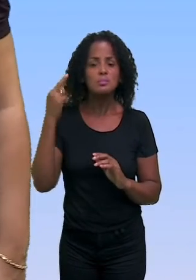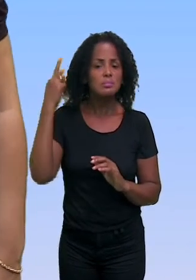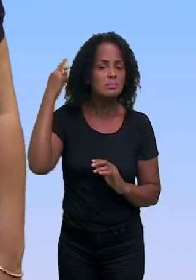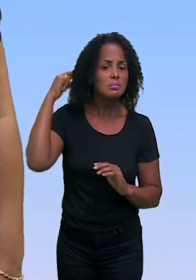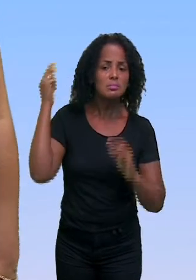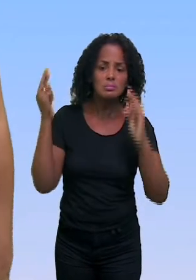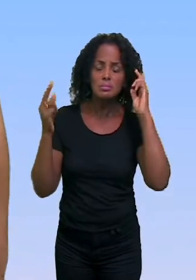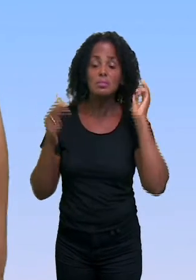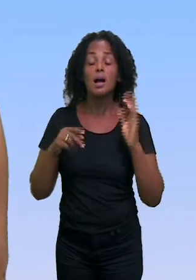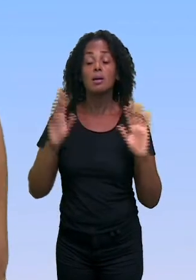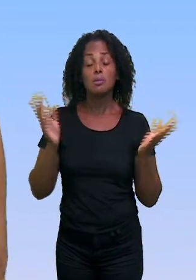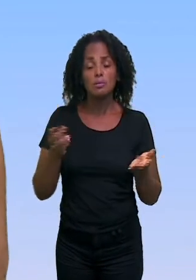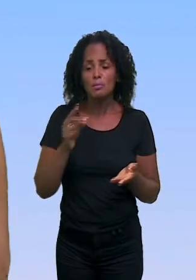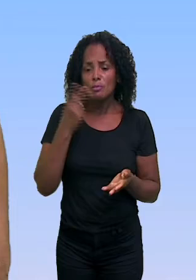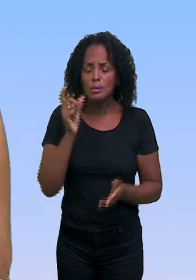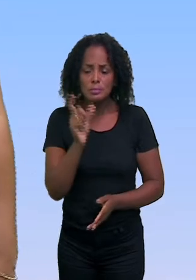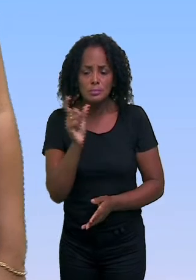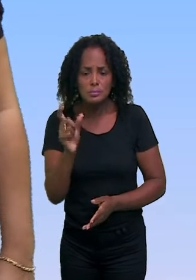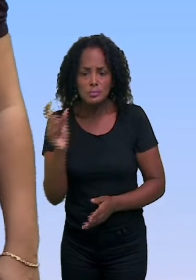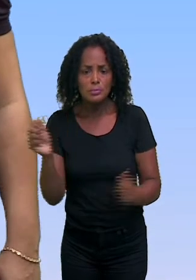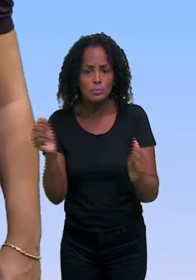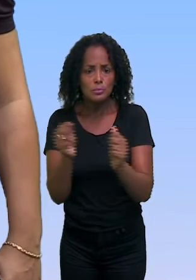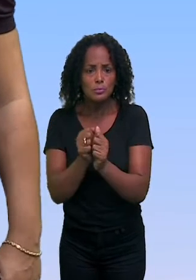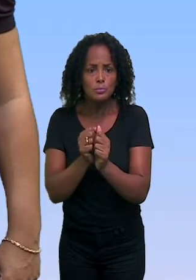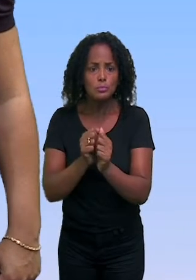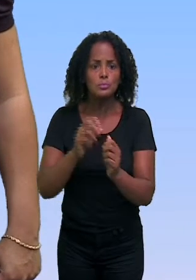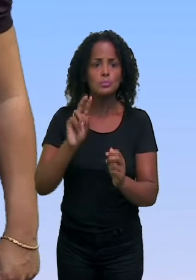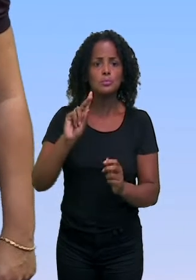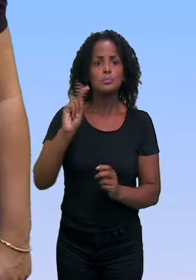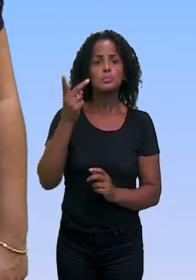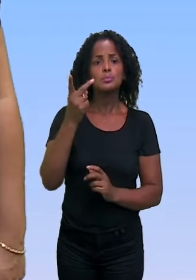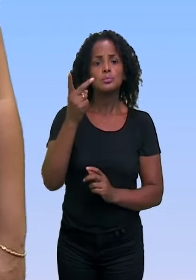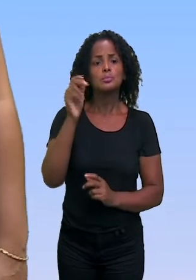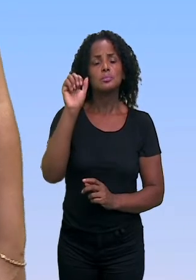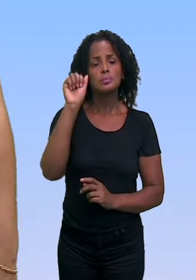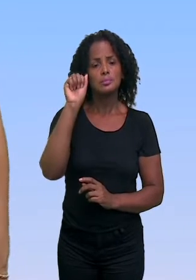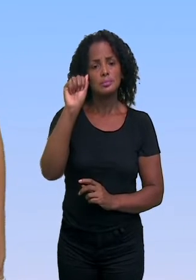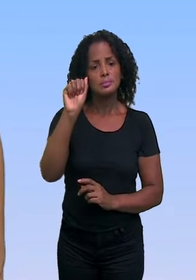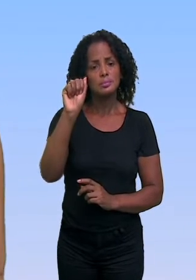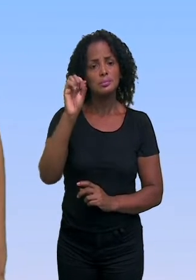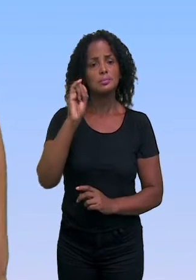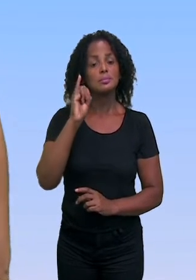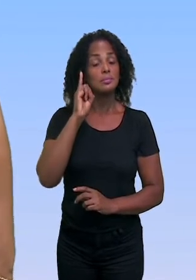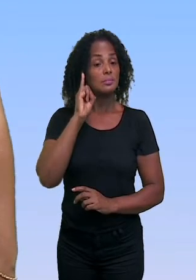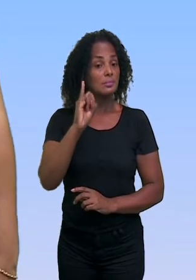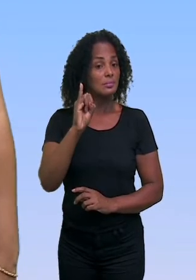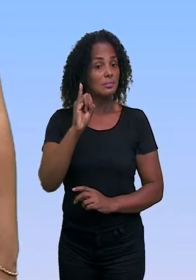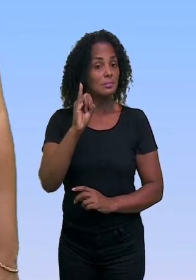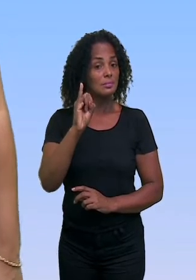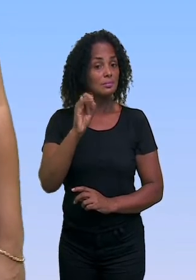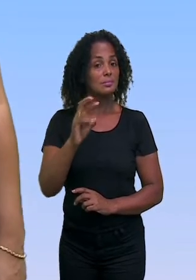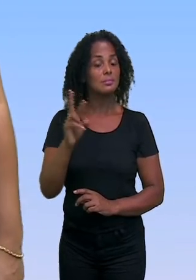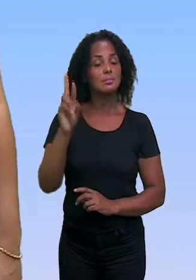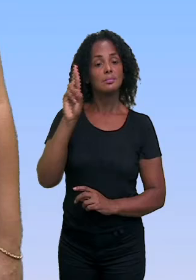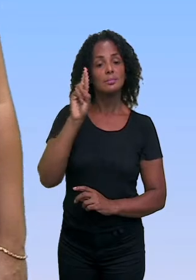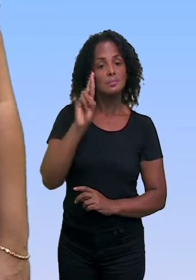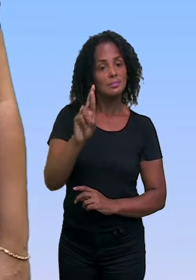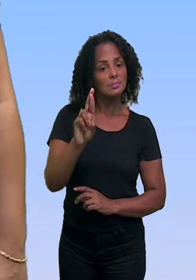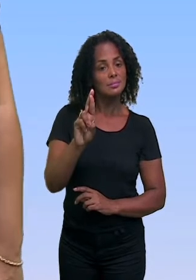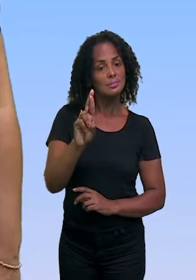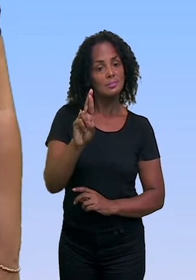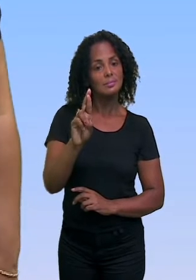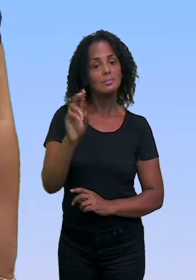todos nós juntos vamos lá e Ei ae